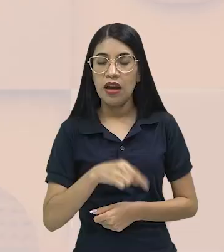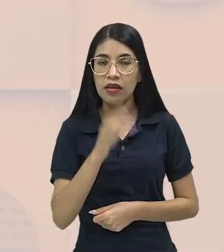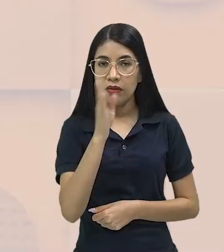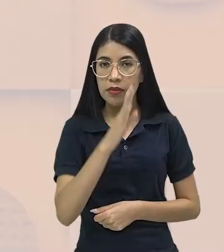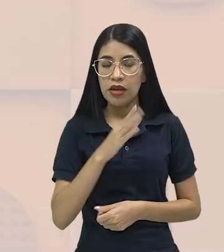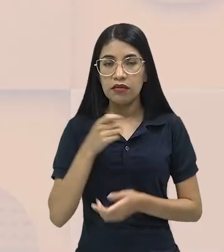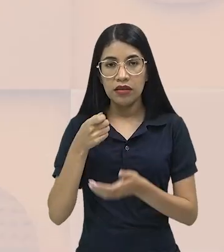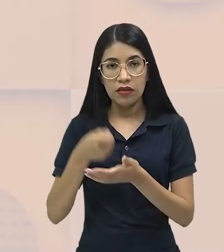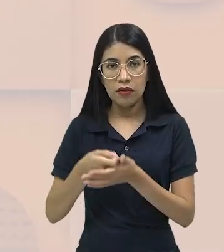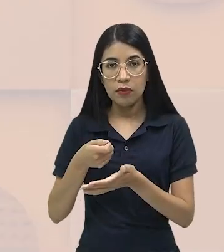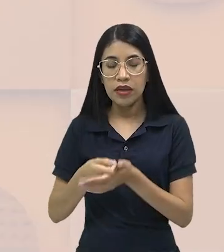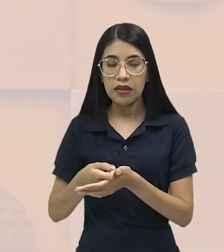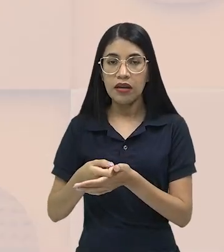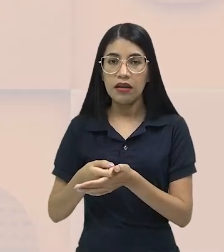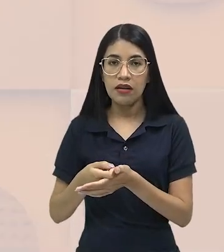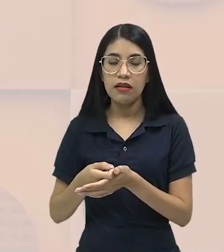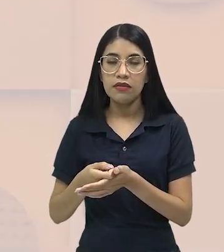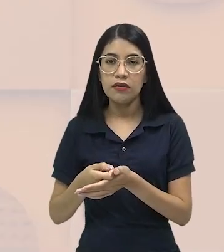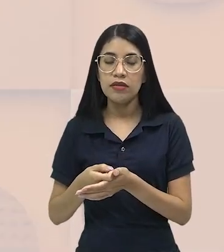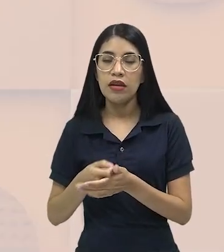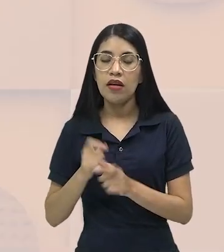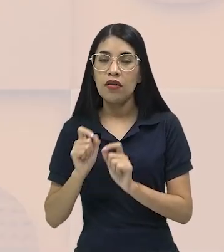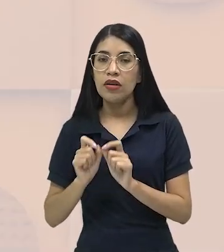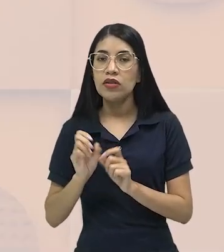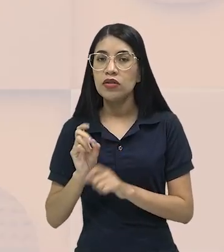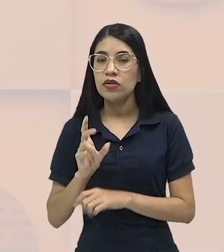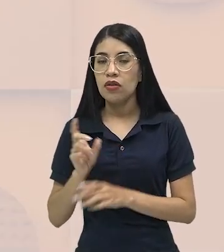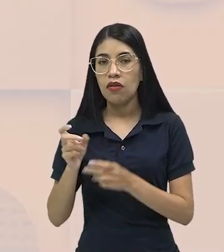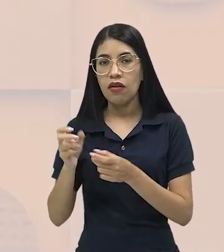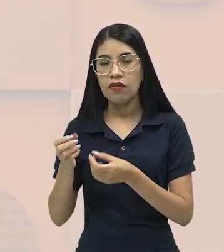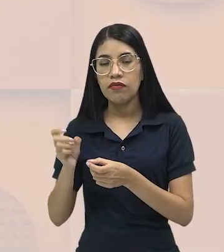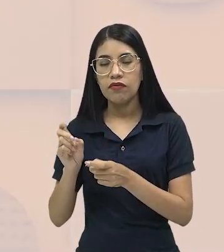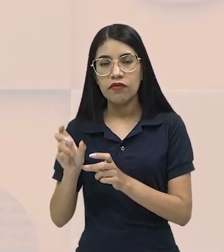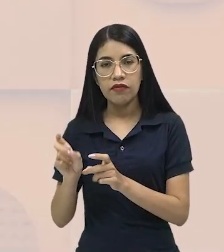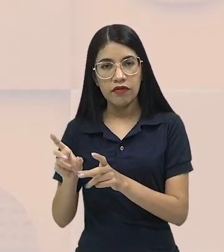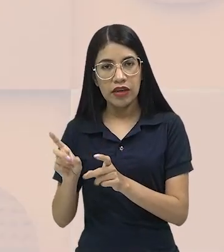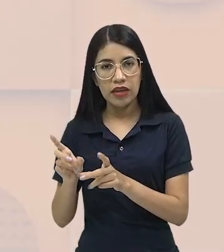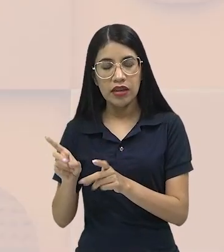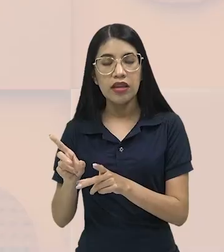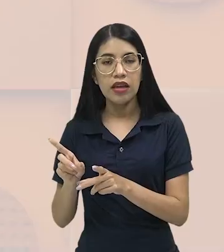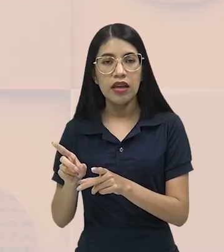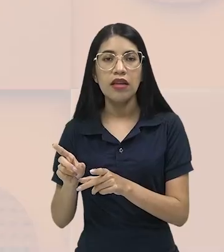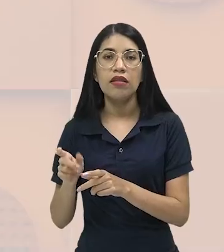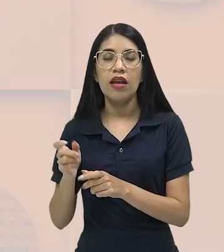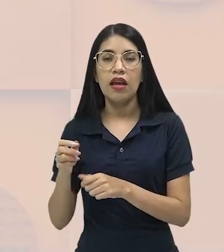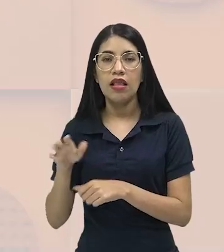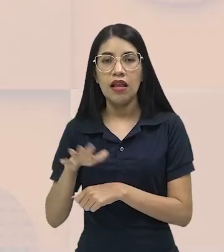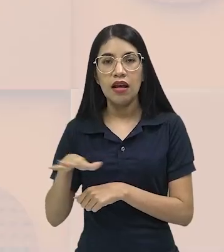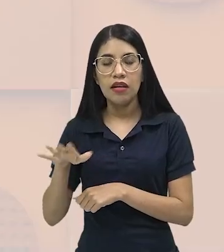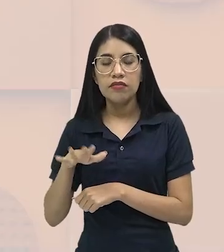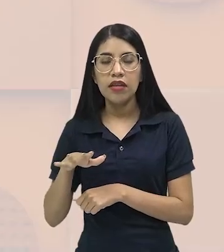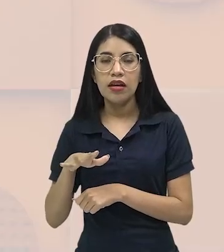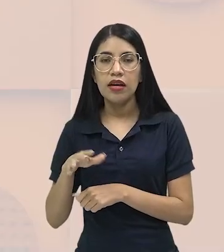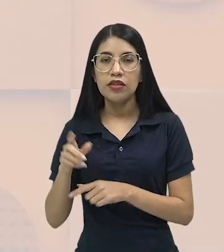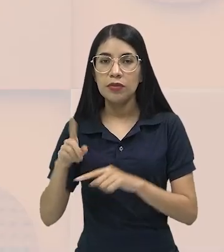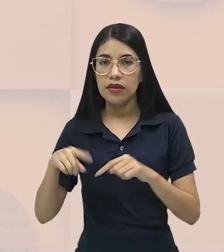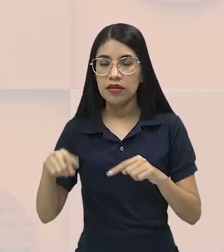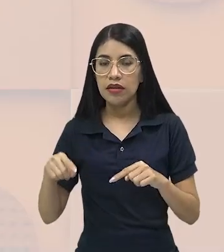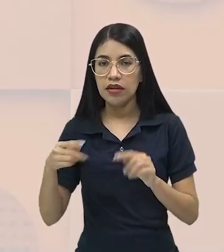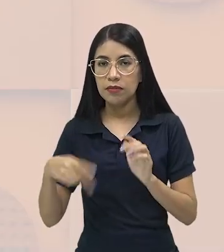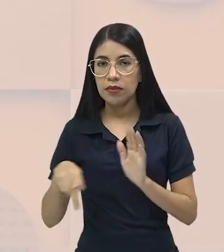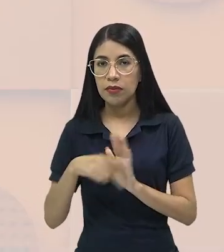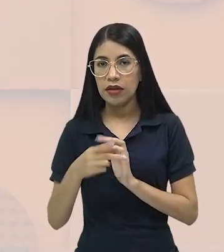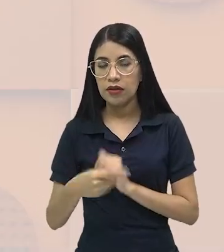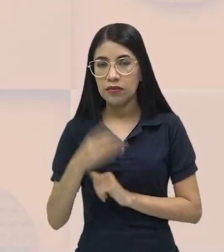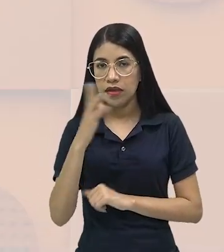obrigados, economicamente falando, né, a apenas ter essa ligação econômica apenas com a nossa metrópole, tá